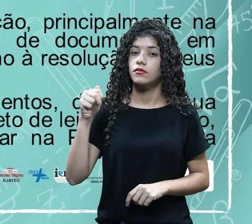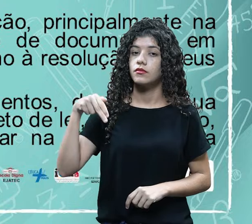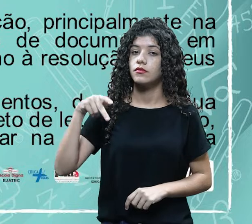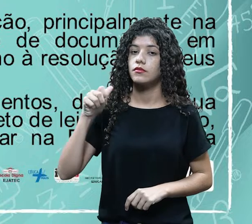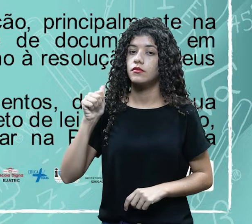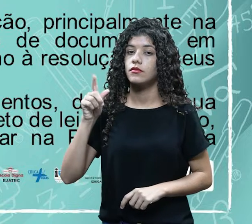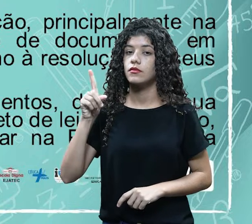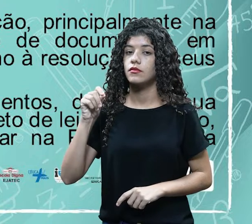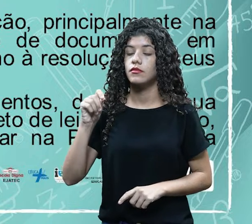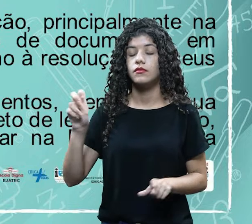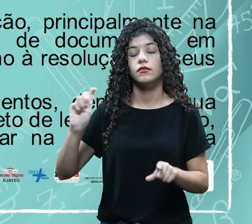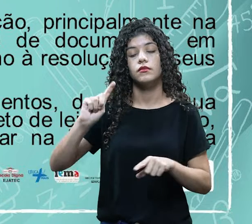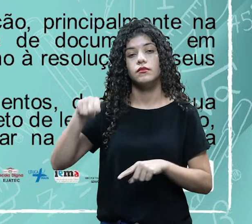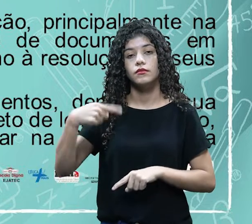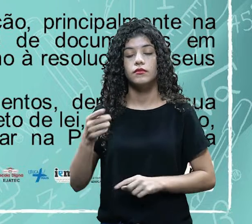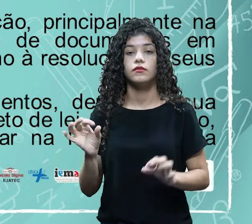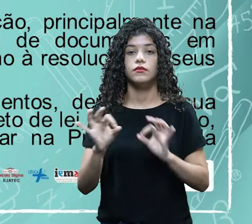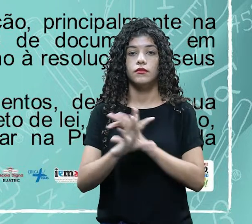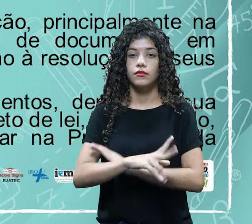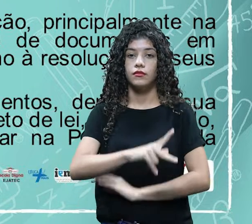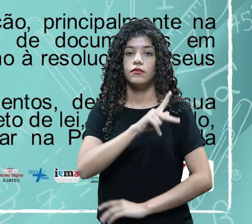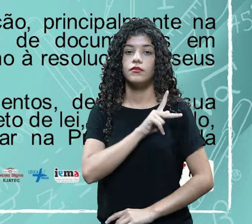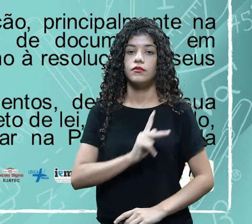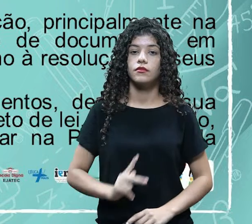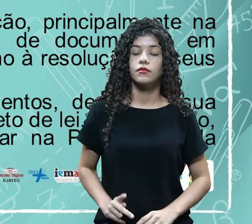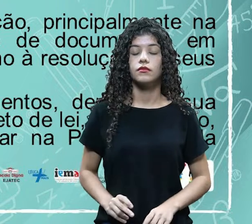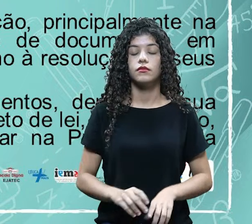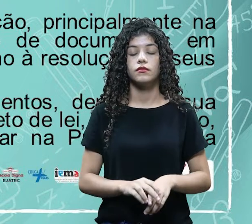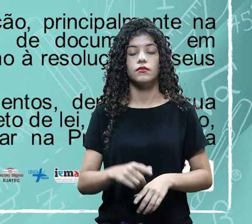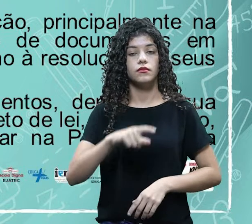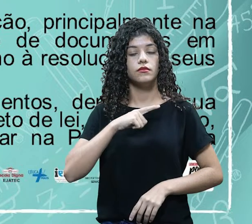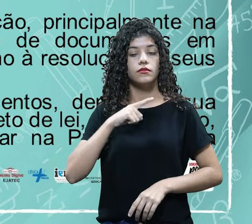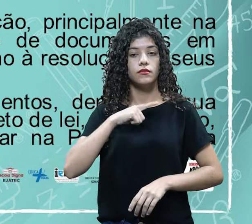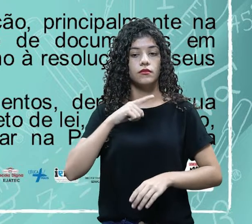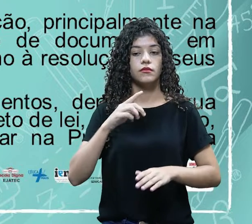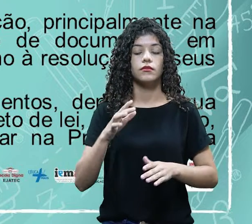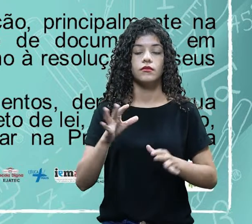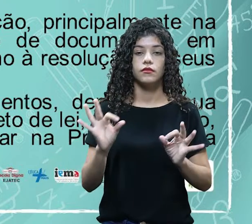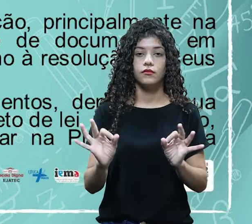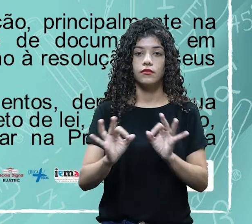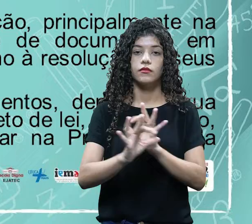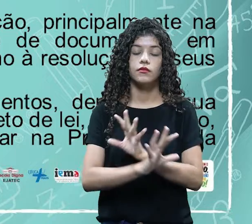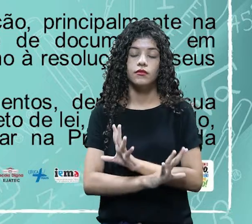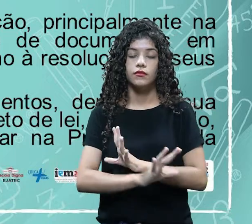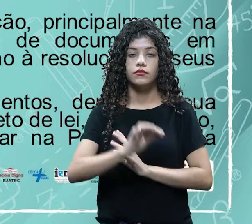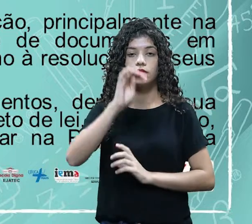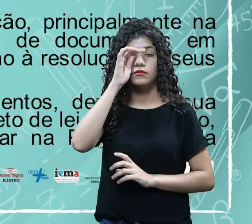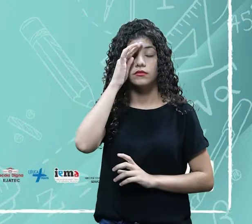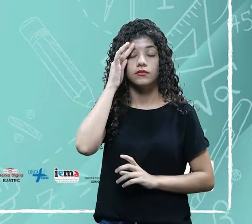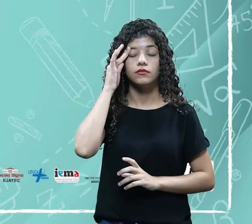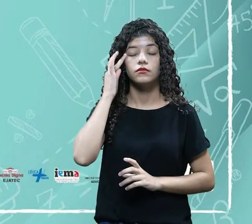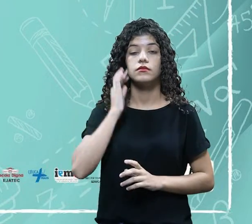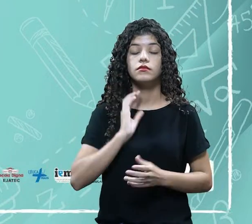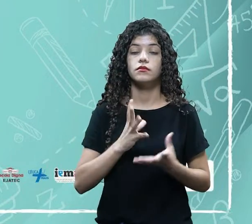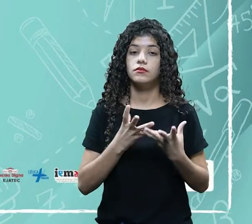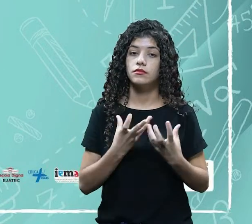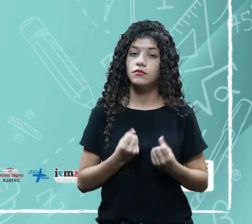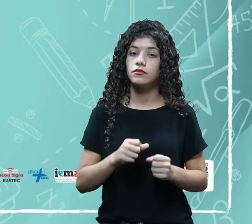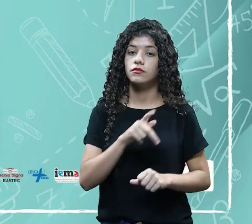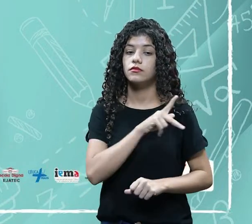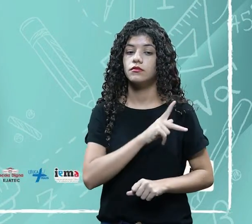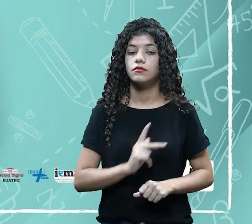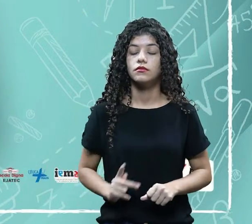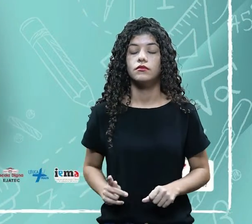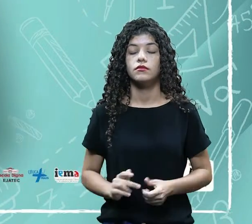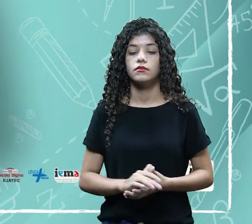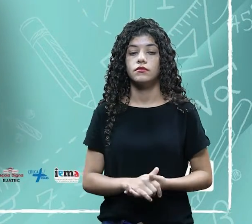da República para de fato, né, para que de fato haja a sanção presidencial. Então, é